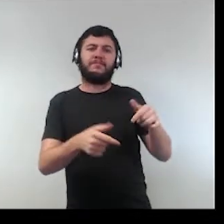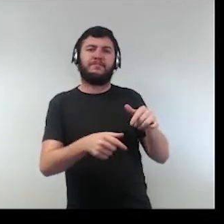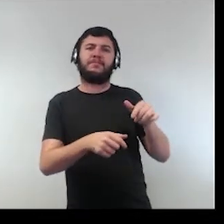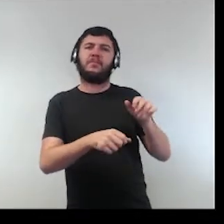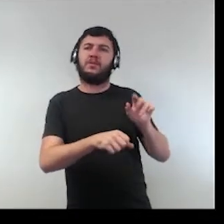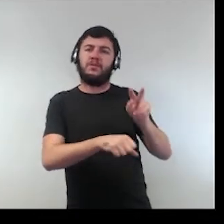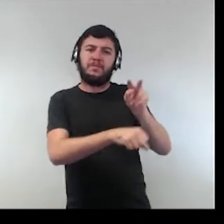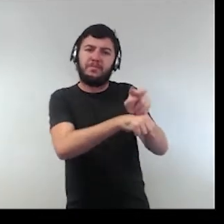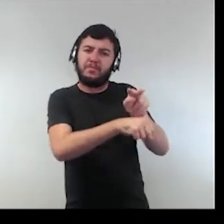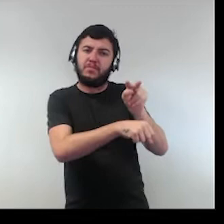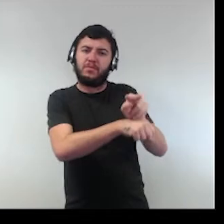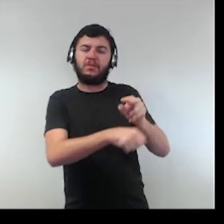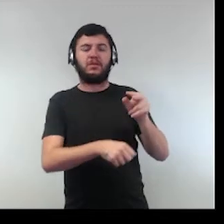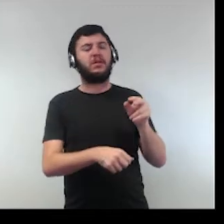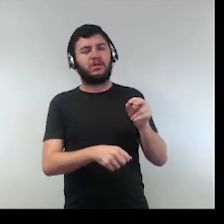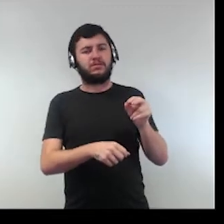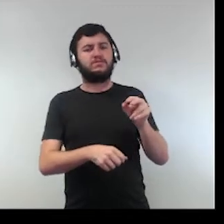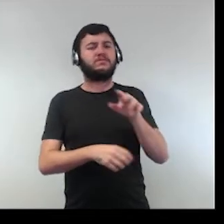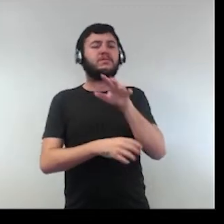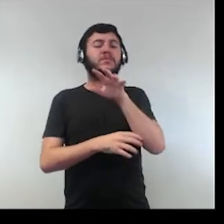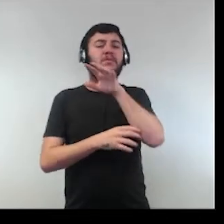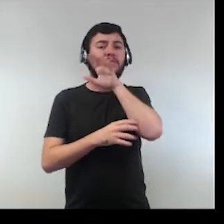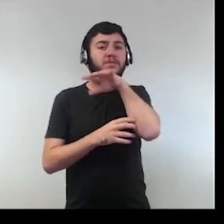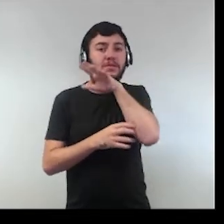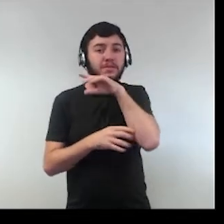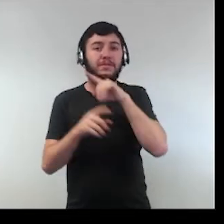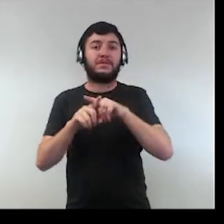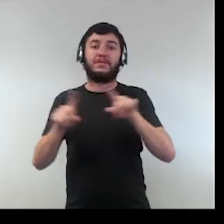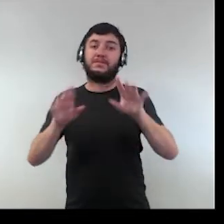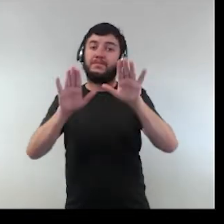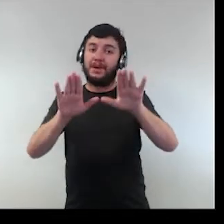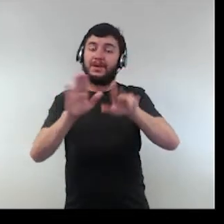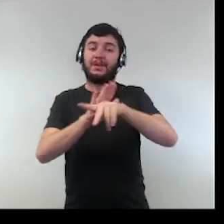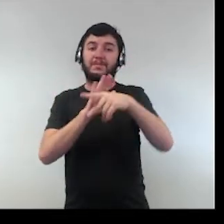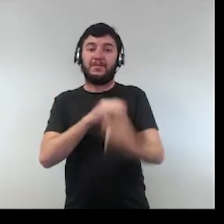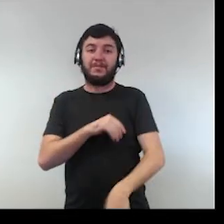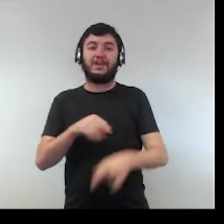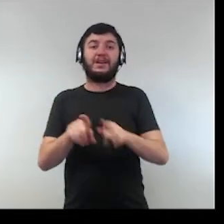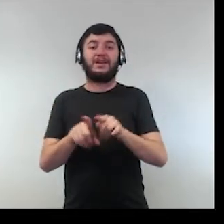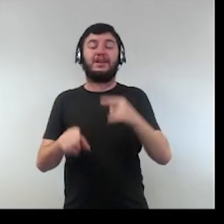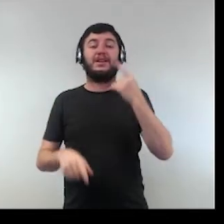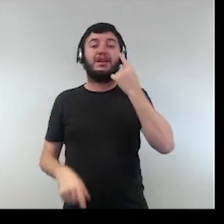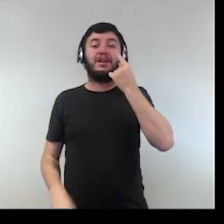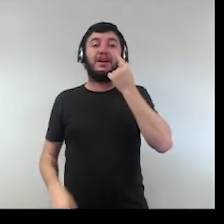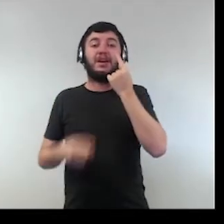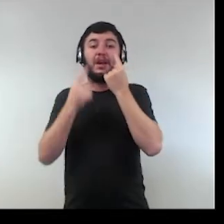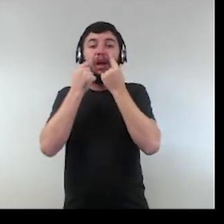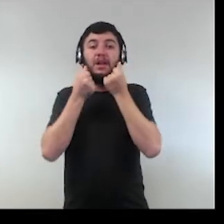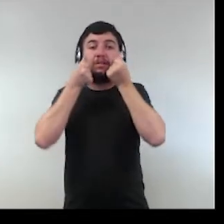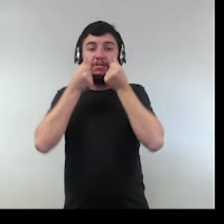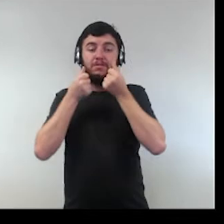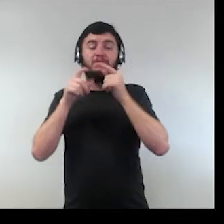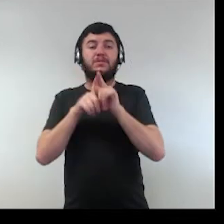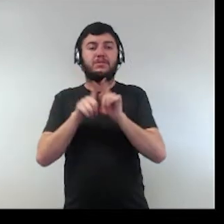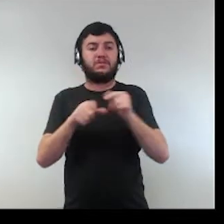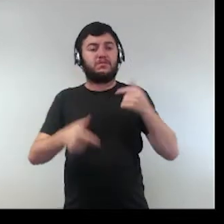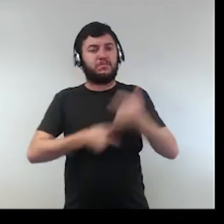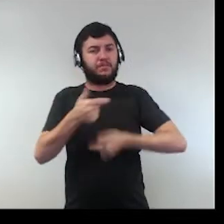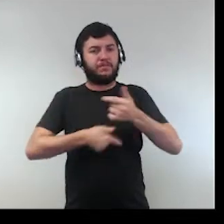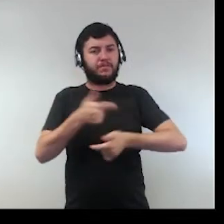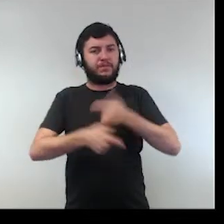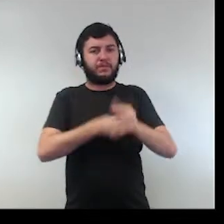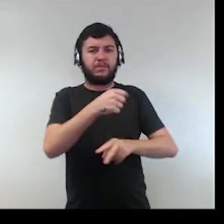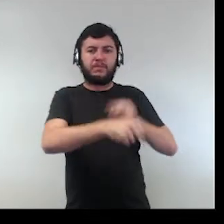Aqui em Alagoas, o trabalho da Comissão do Bem-Estar Animal é um trabalho que